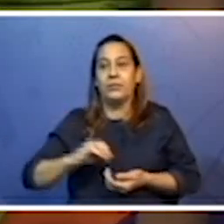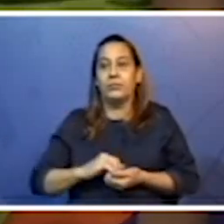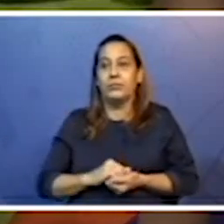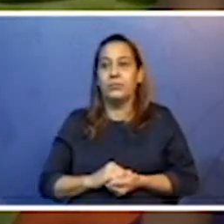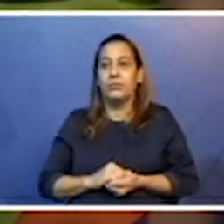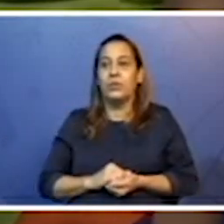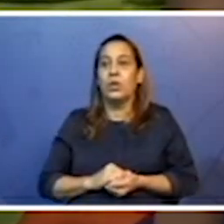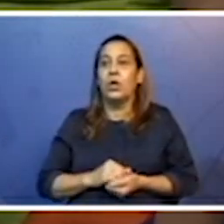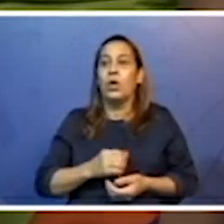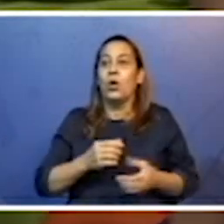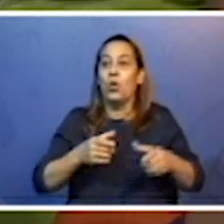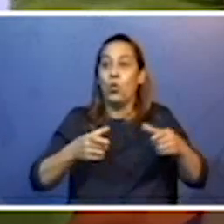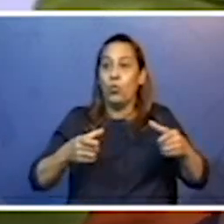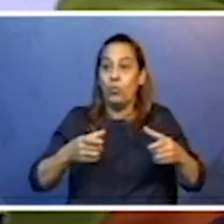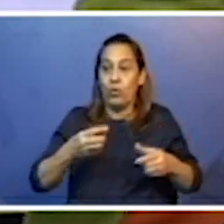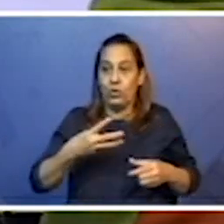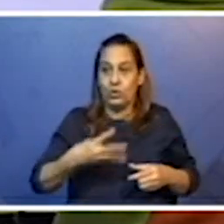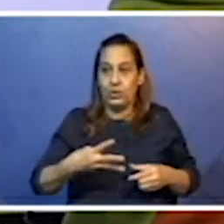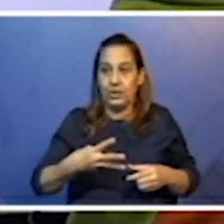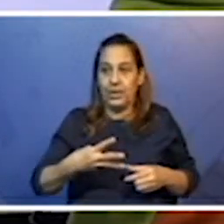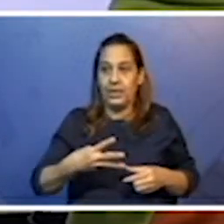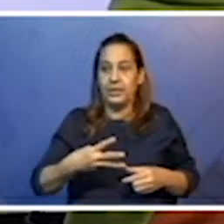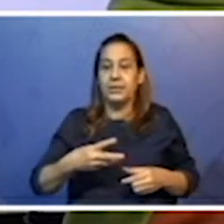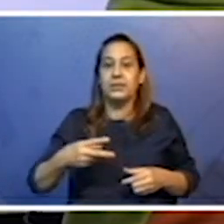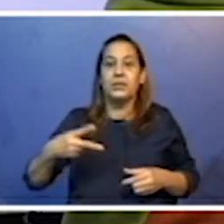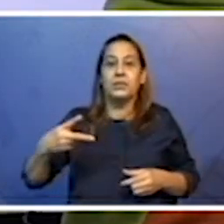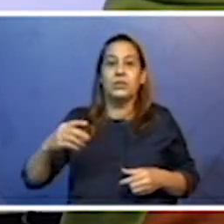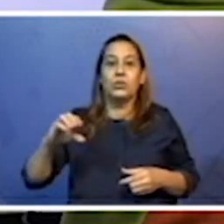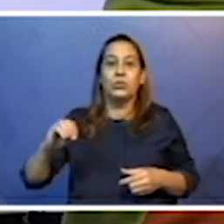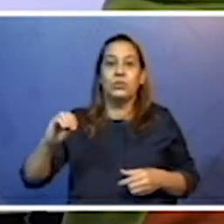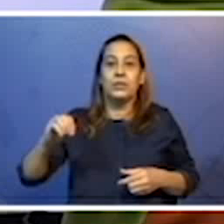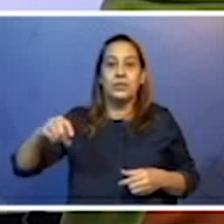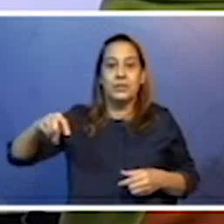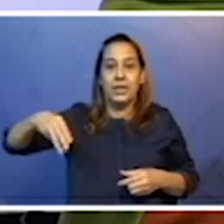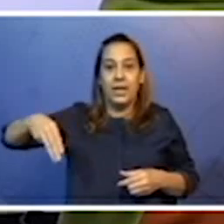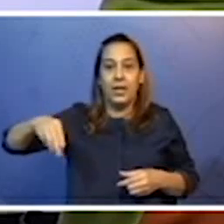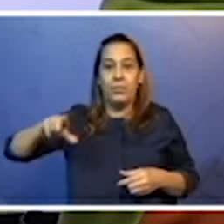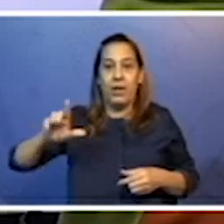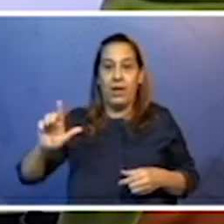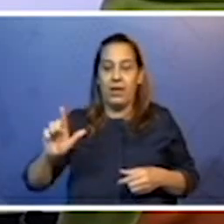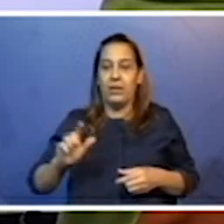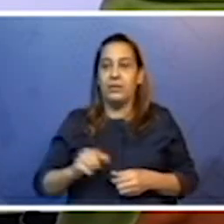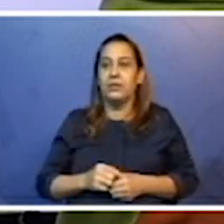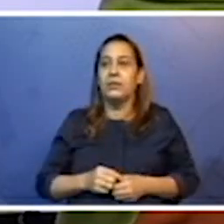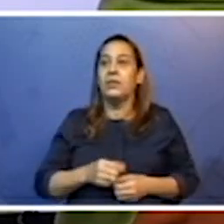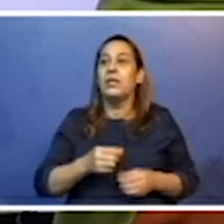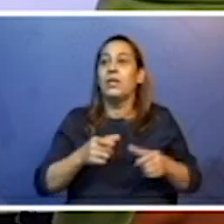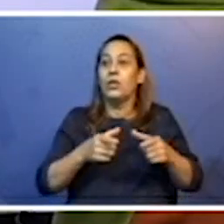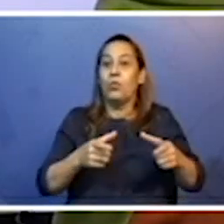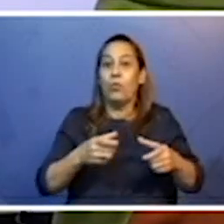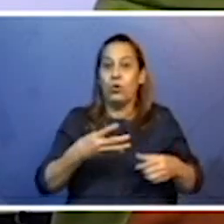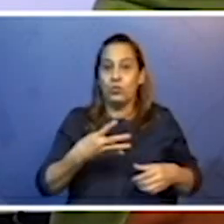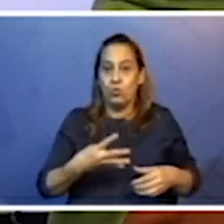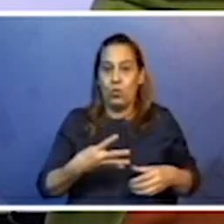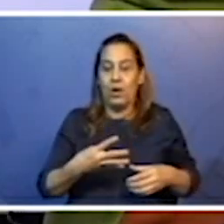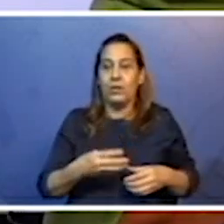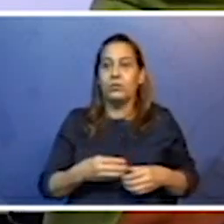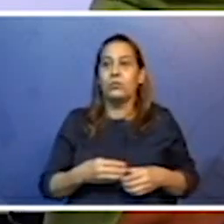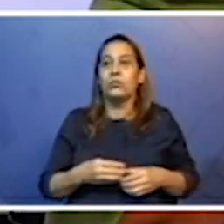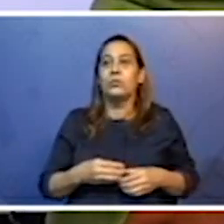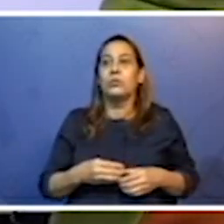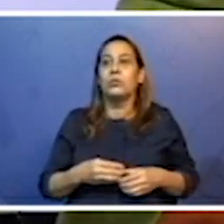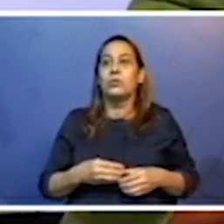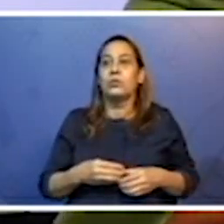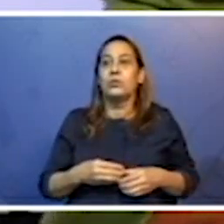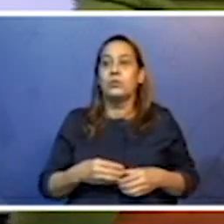maior, cabe 200. E o pote 4, ele deve ser aquele pote grandão que a gente compra, né, para a família